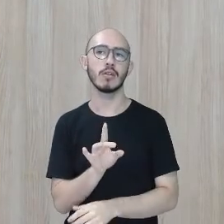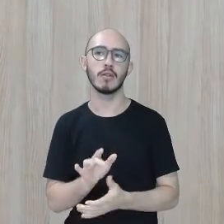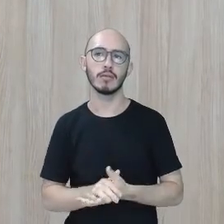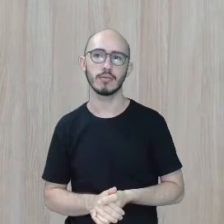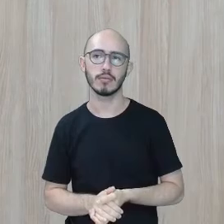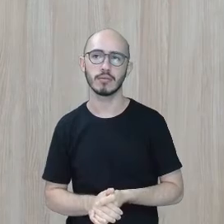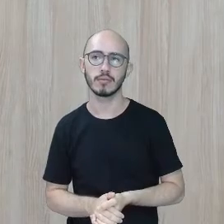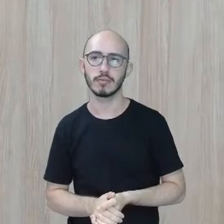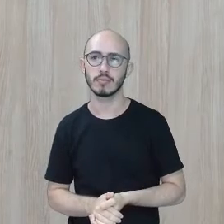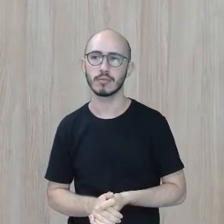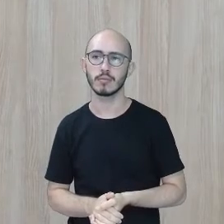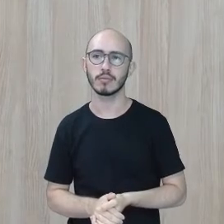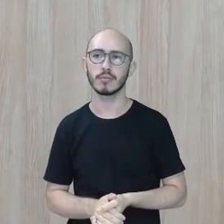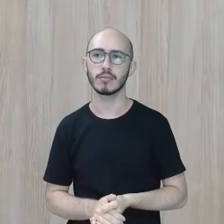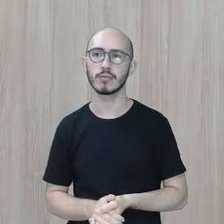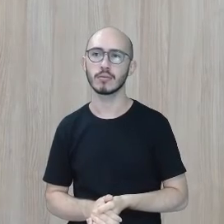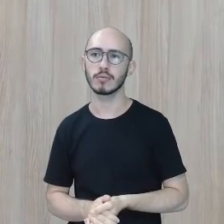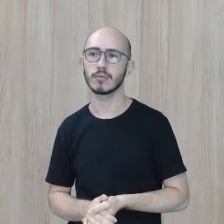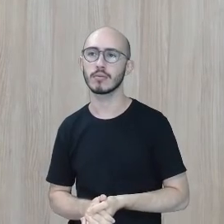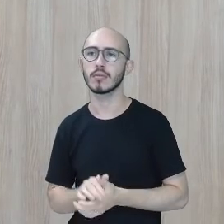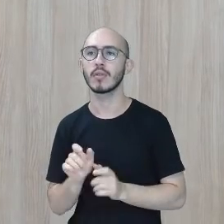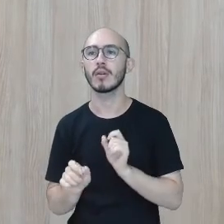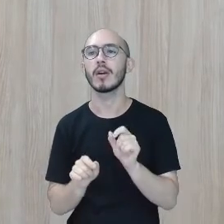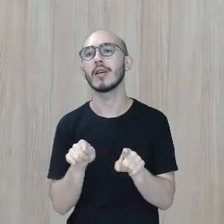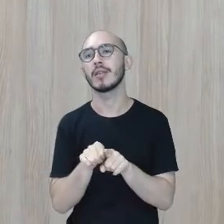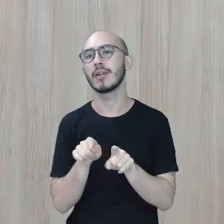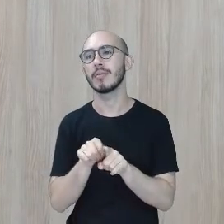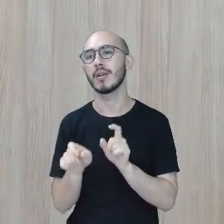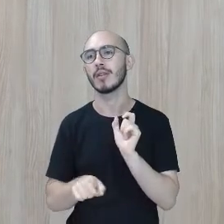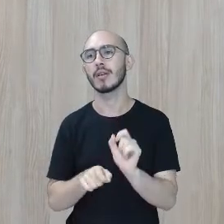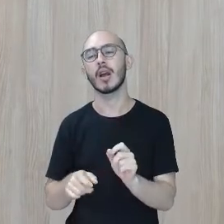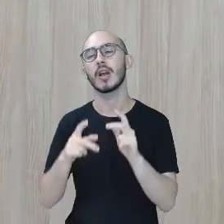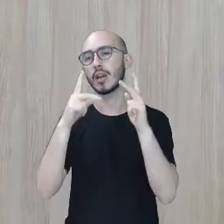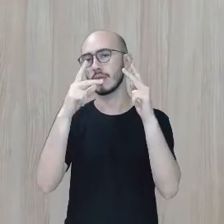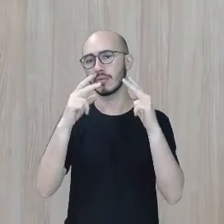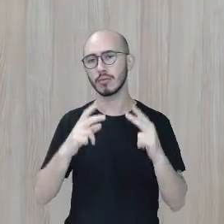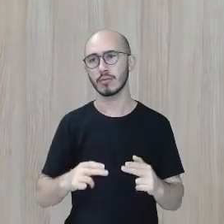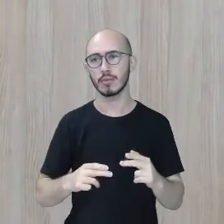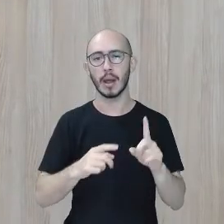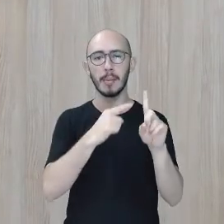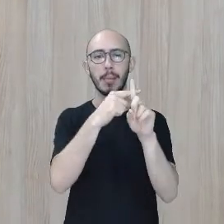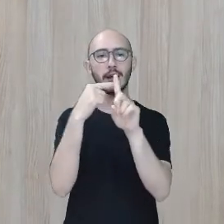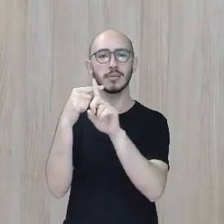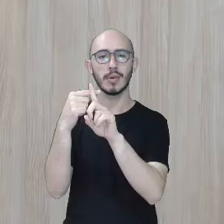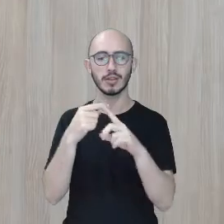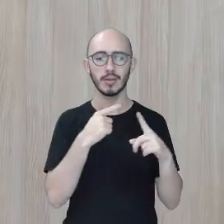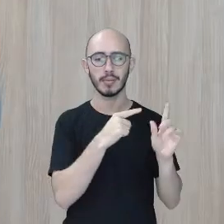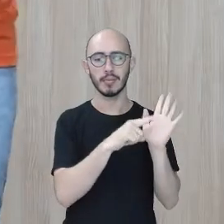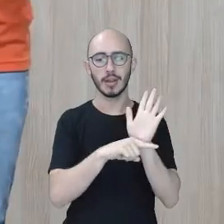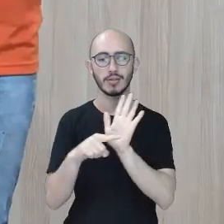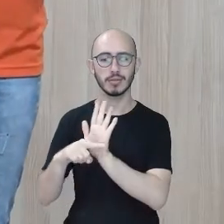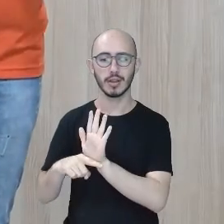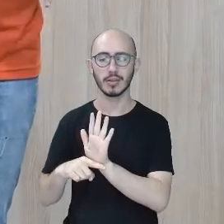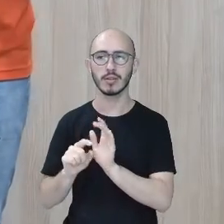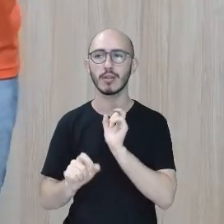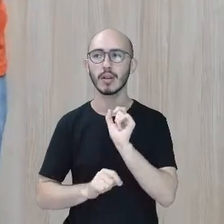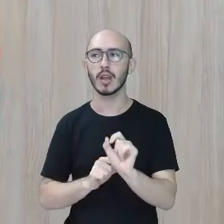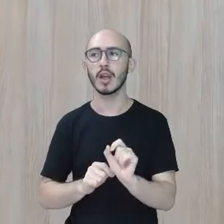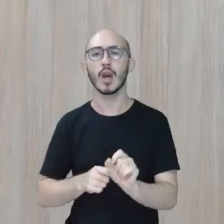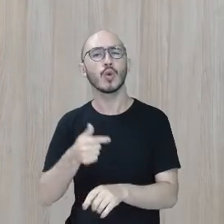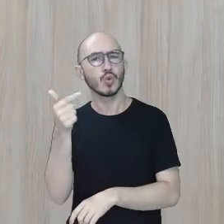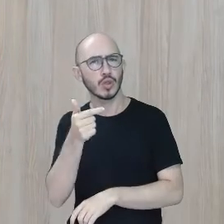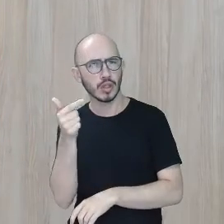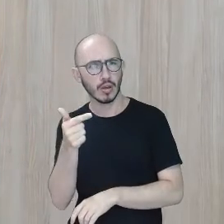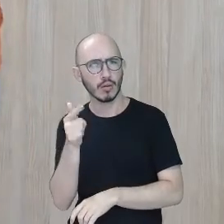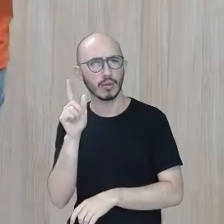desse, certo? E esse sinalzinho de menos é o mesmo desse aqui. Ah, Pedro, então quer dizer que o segundo sinal sempre